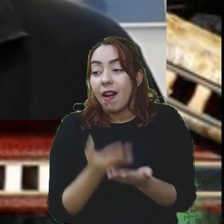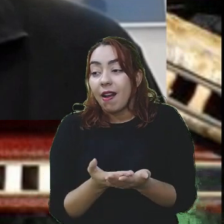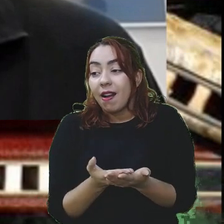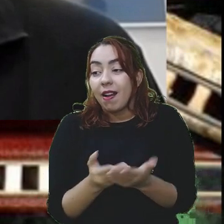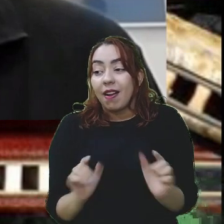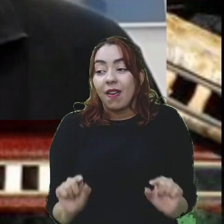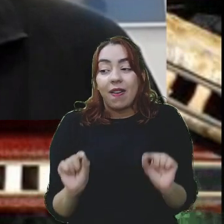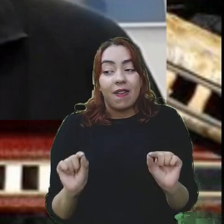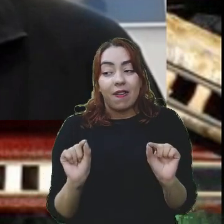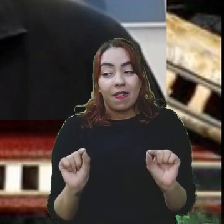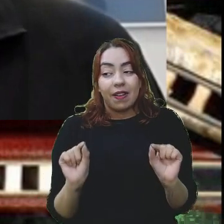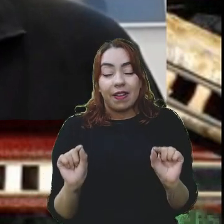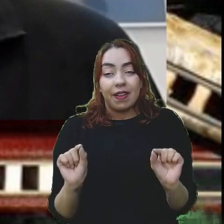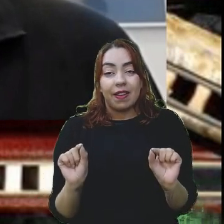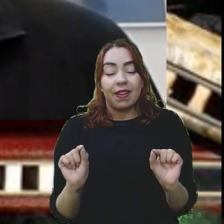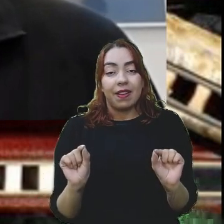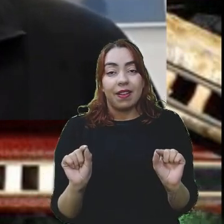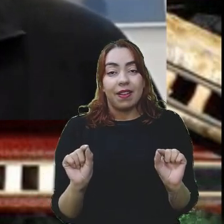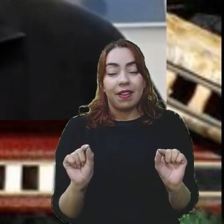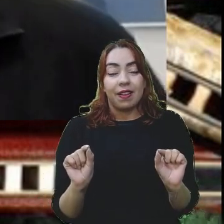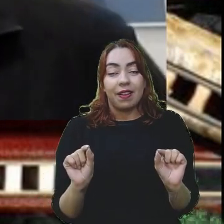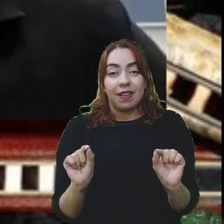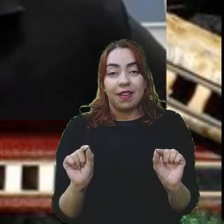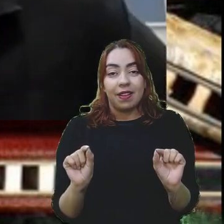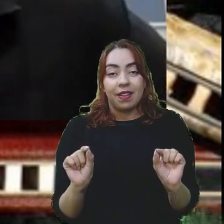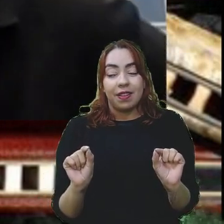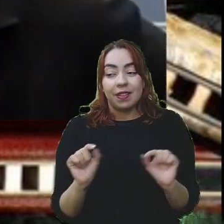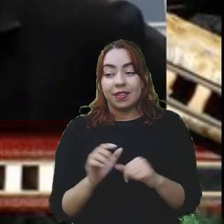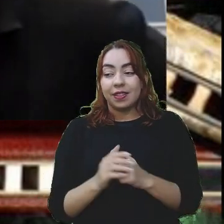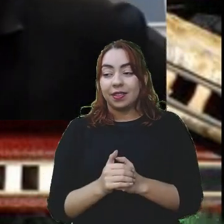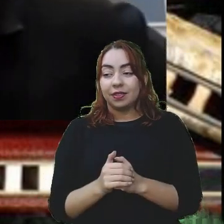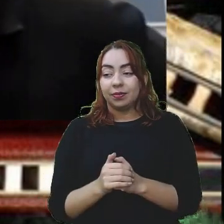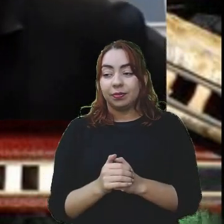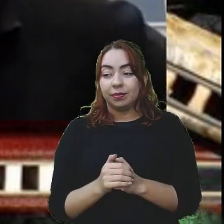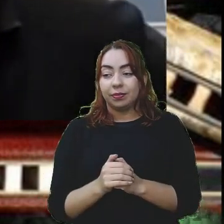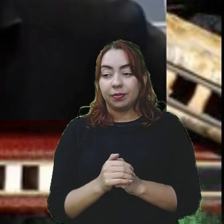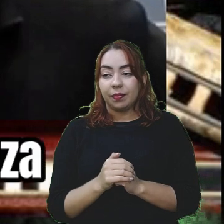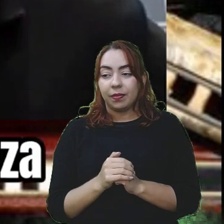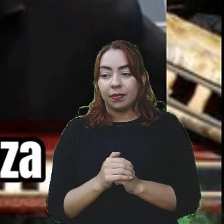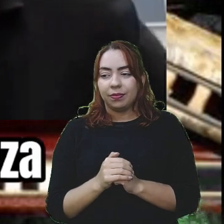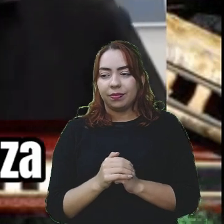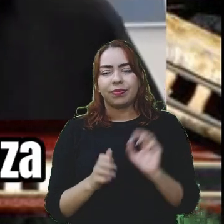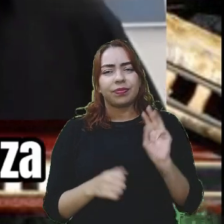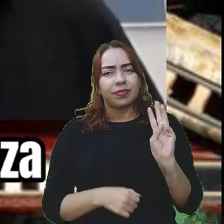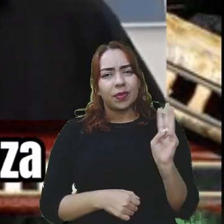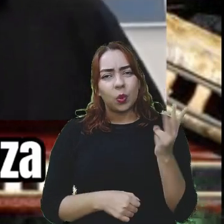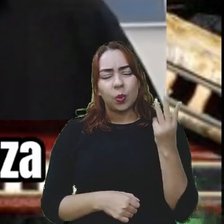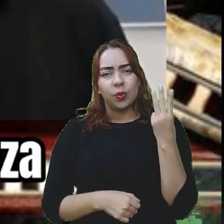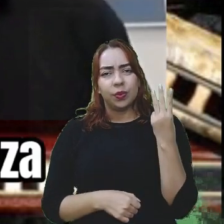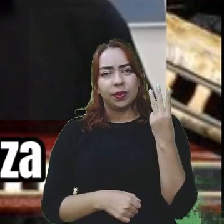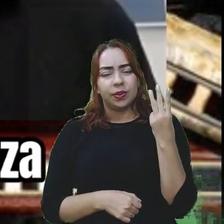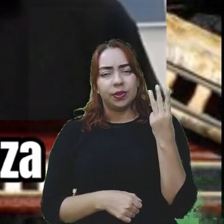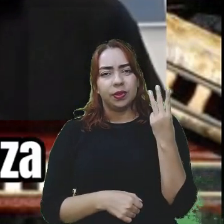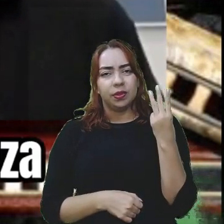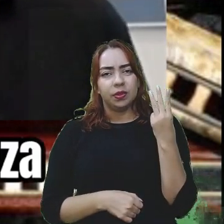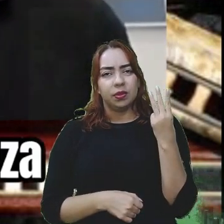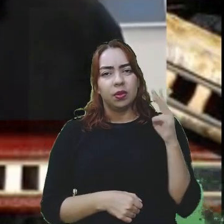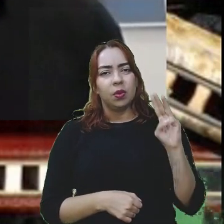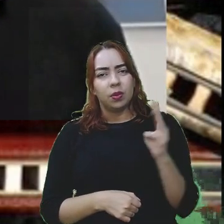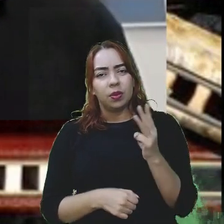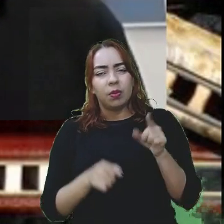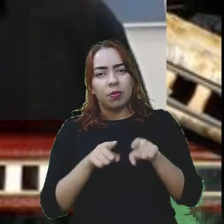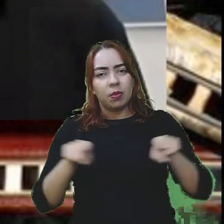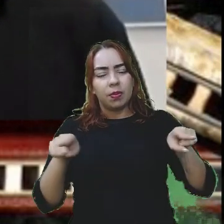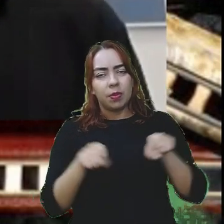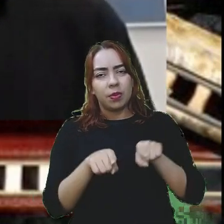com o trio Harmonitango. Harmonitango, você fez com aquele trio aqui em Fortaleza,